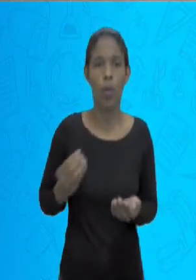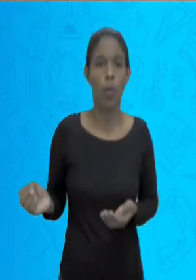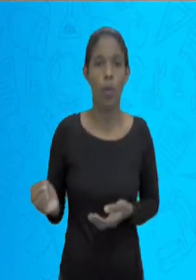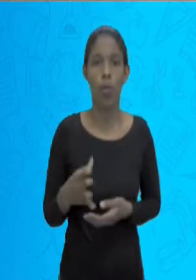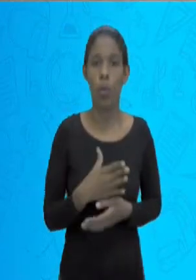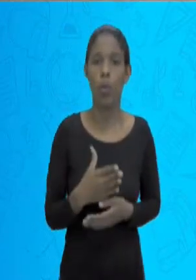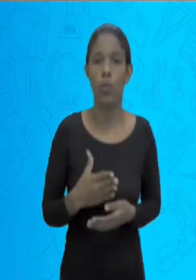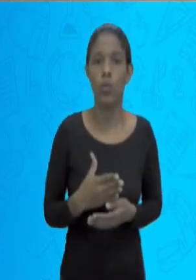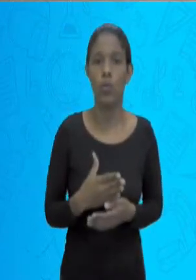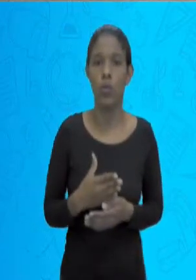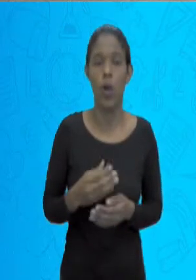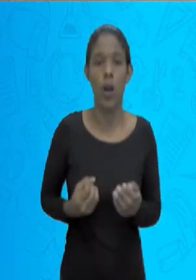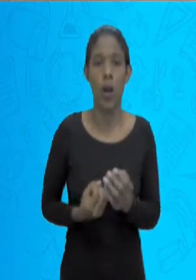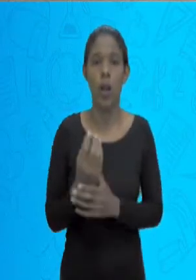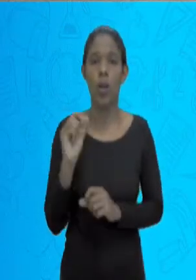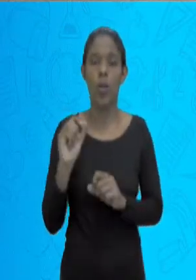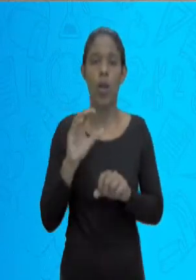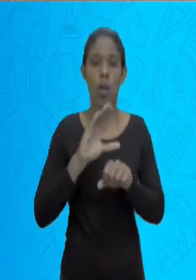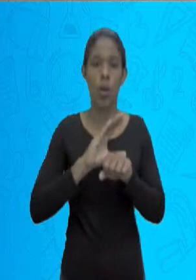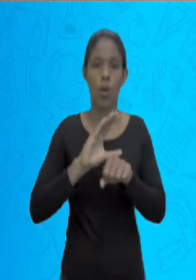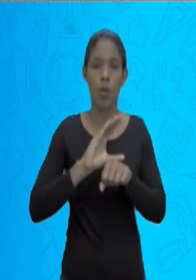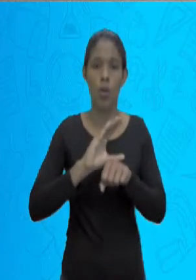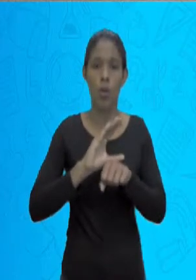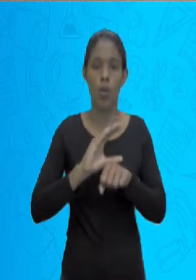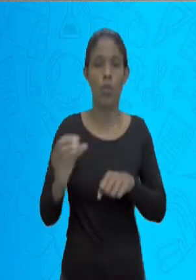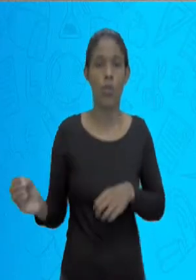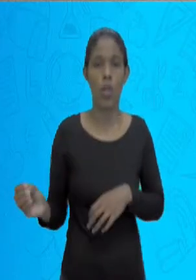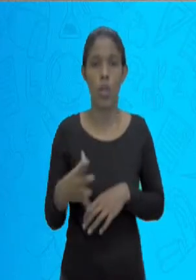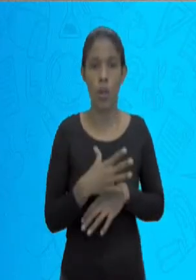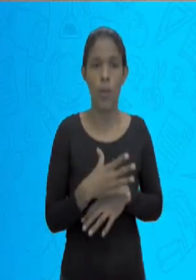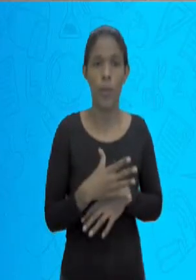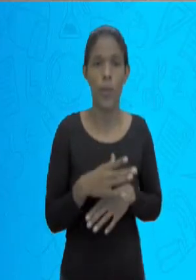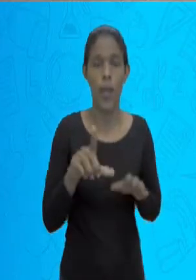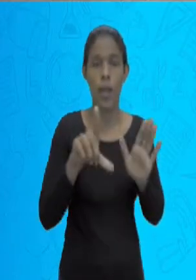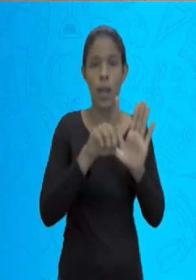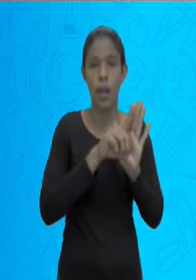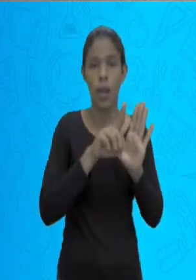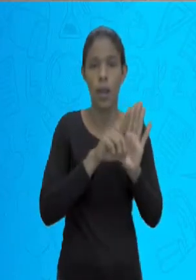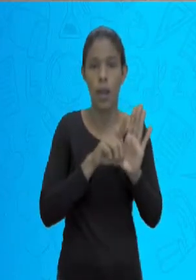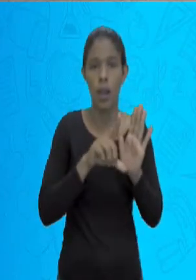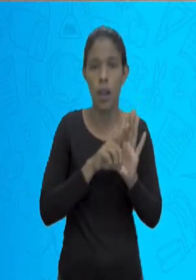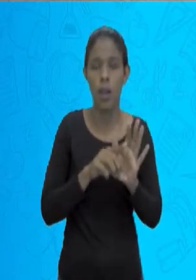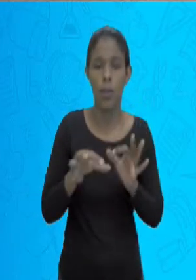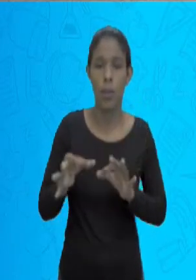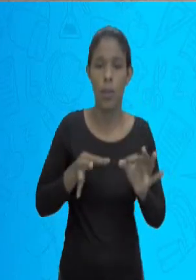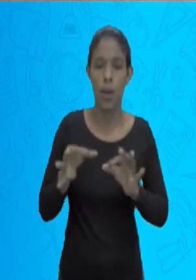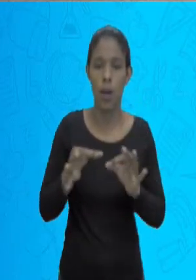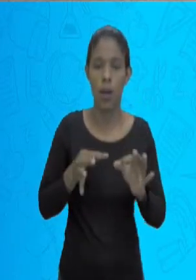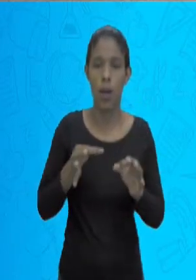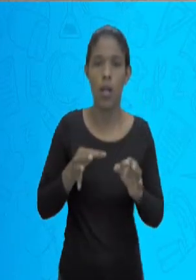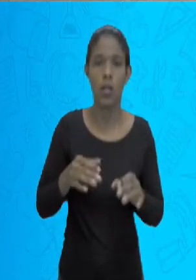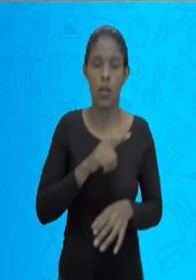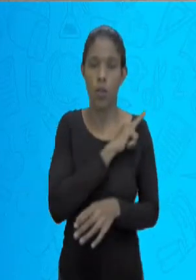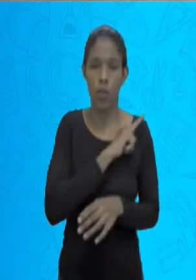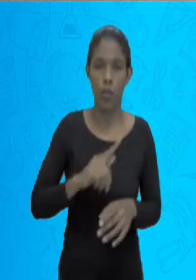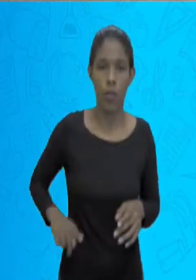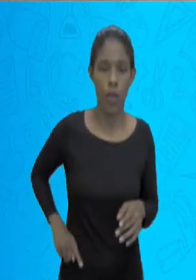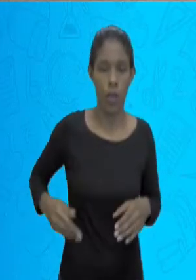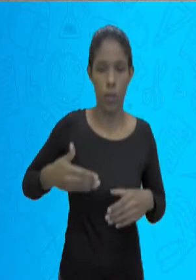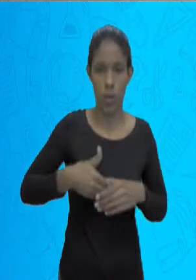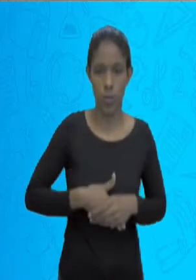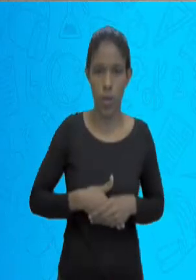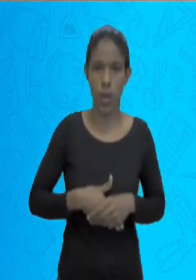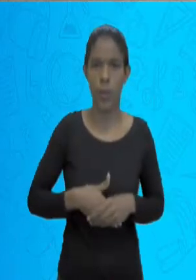para legalizar, de fato, o governo de Napoleão, em 1804.